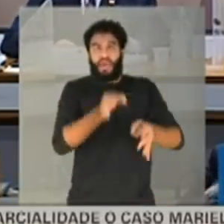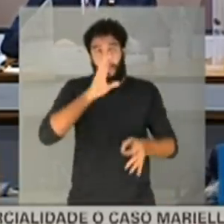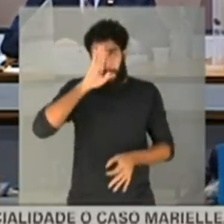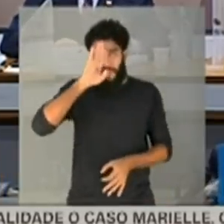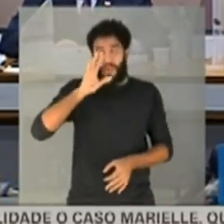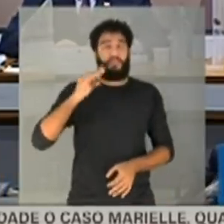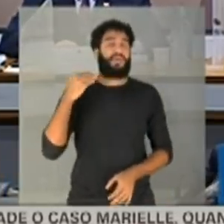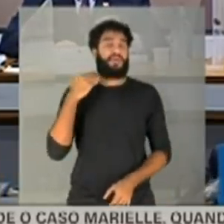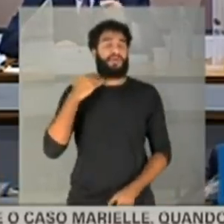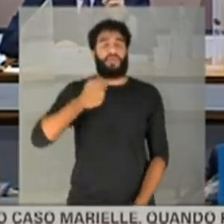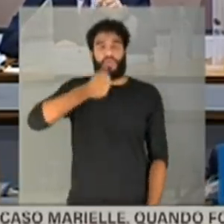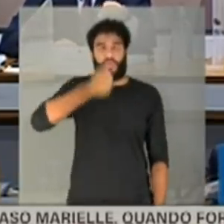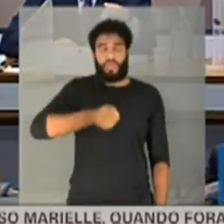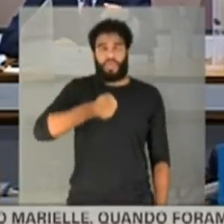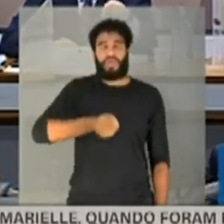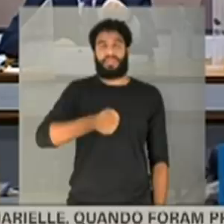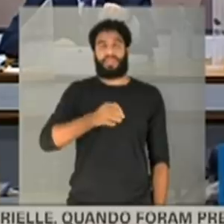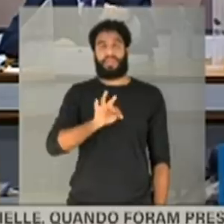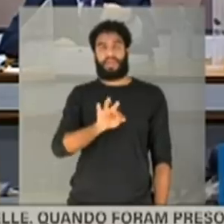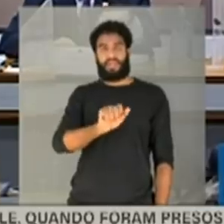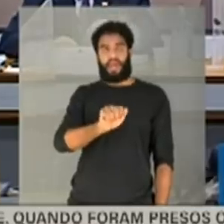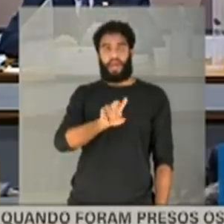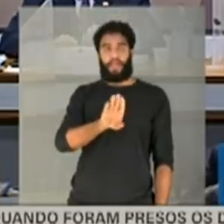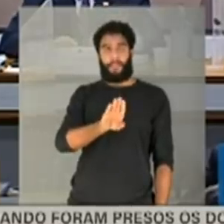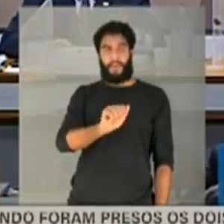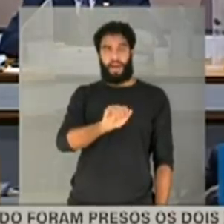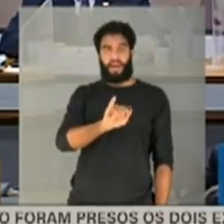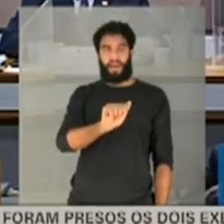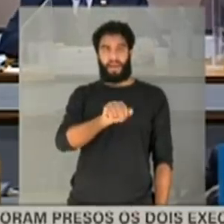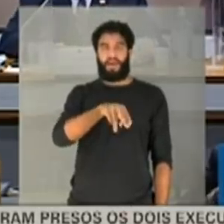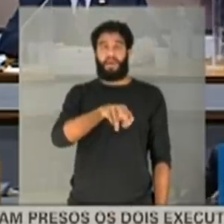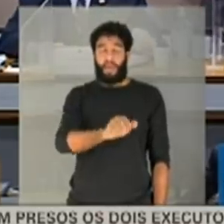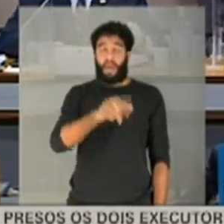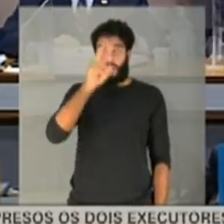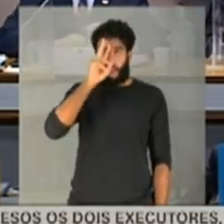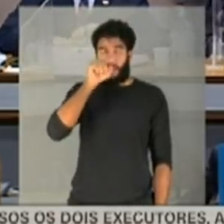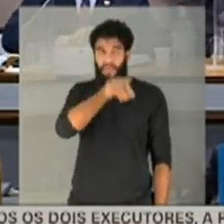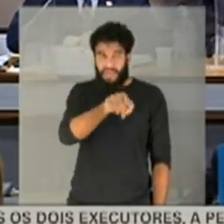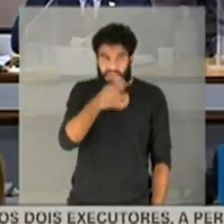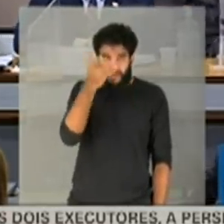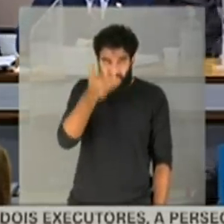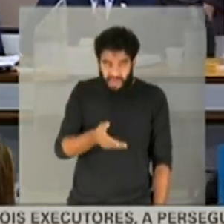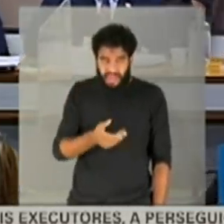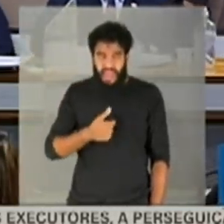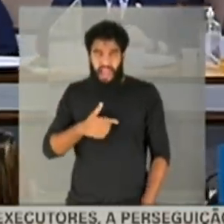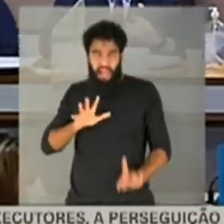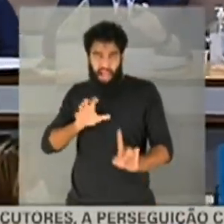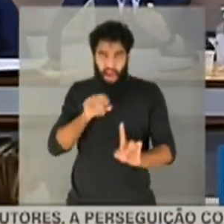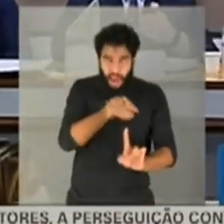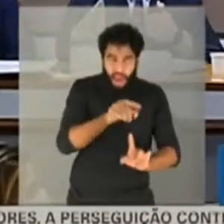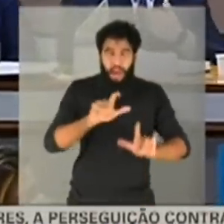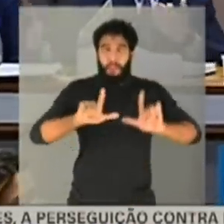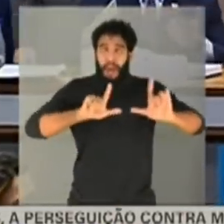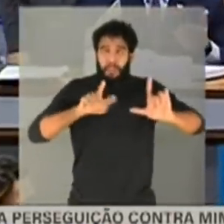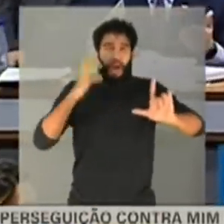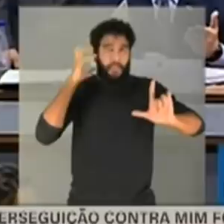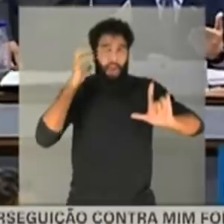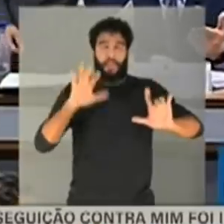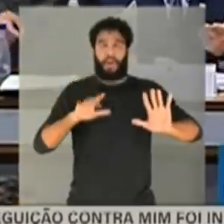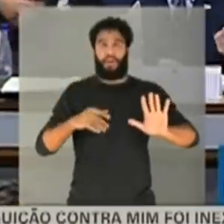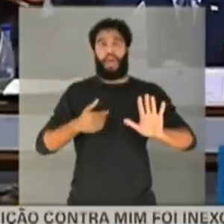juiz Flávio Itabaiana, a quem eu aqui faço um desagravo pela forma como o senhor tem se dirigido a ele na imprensa. Aí o judiciário vai